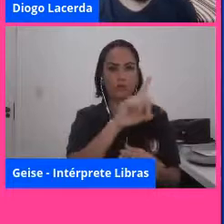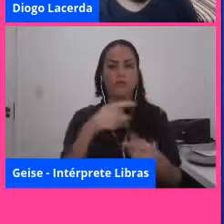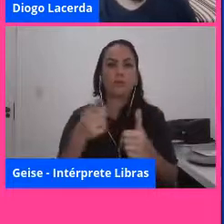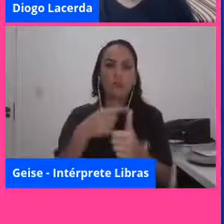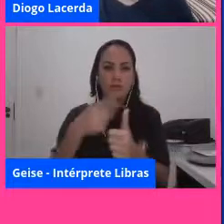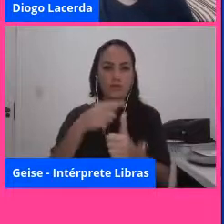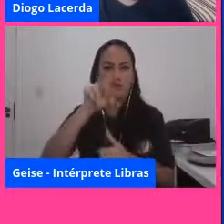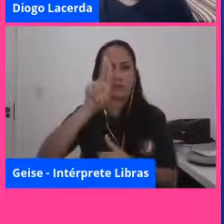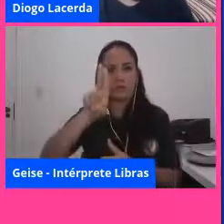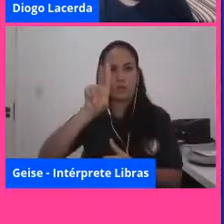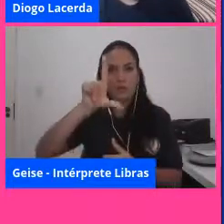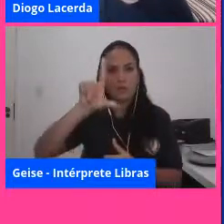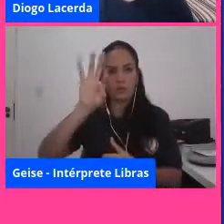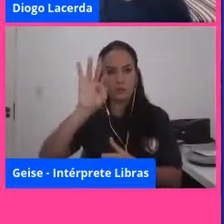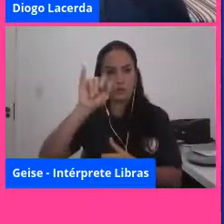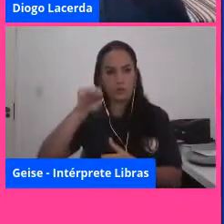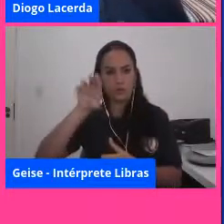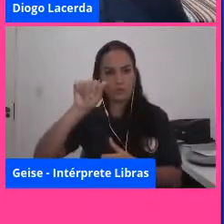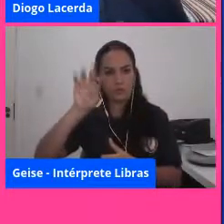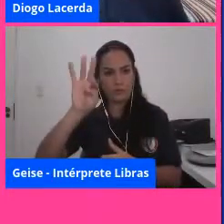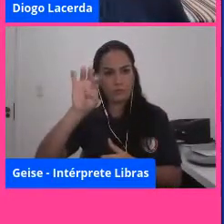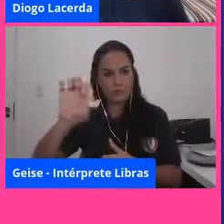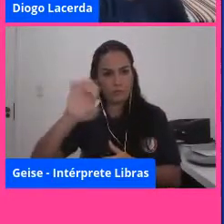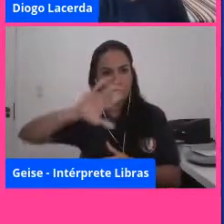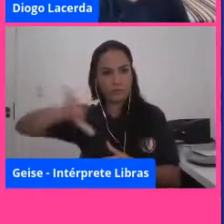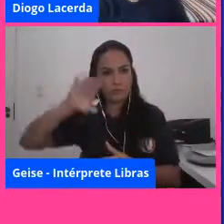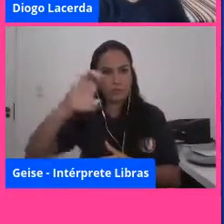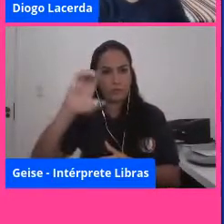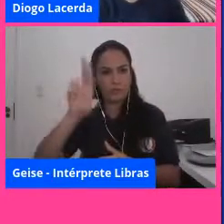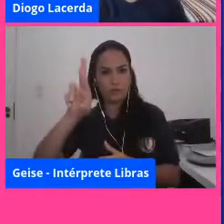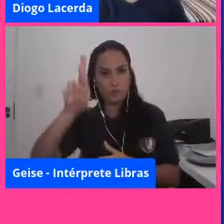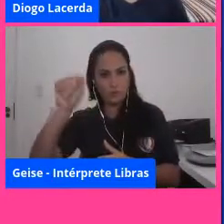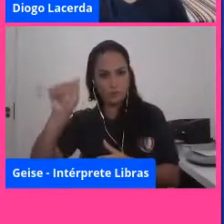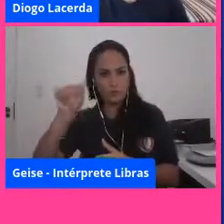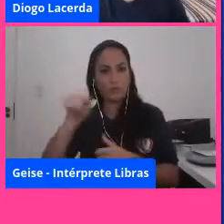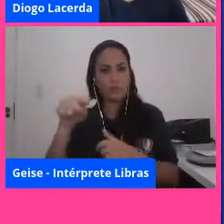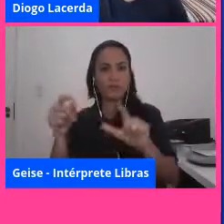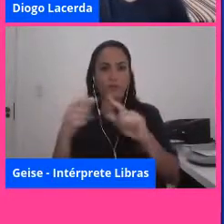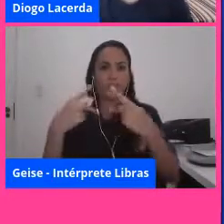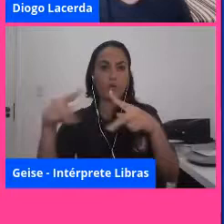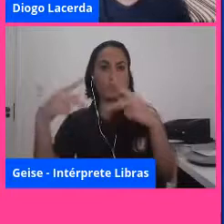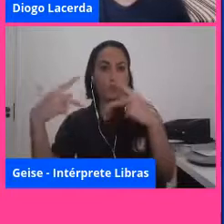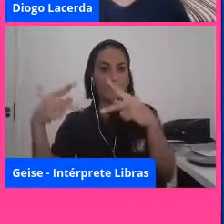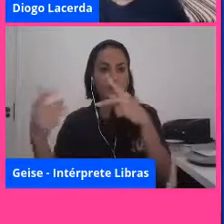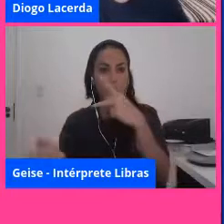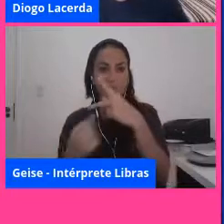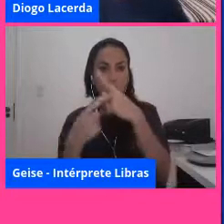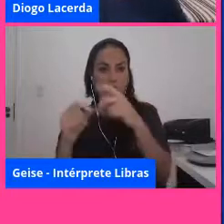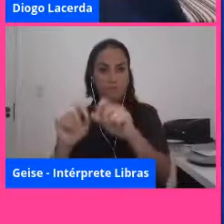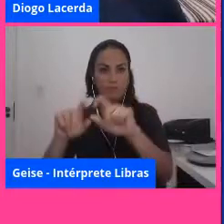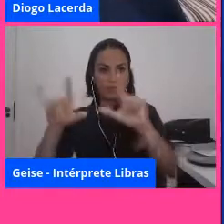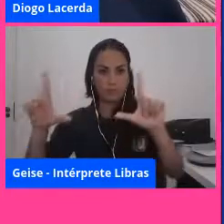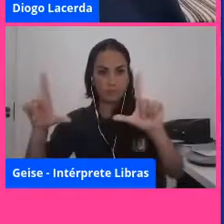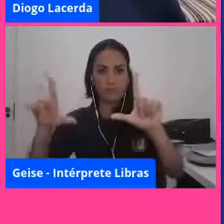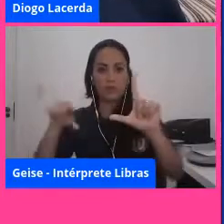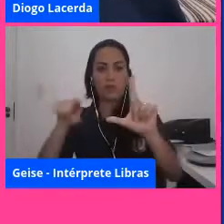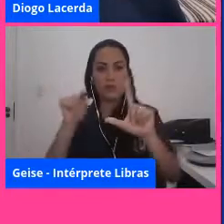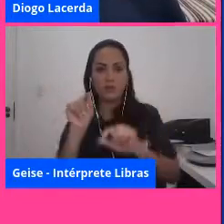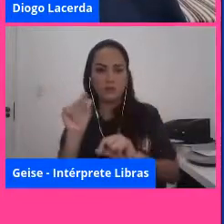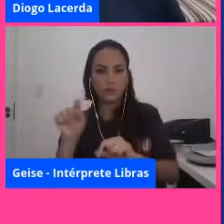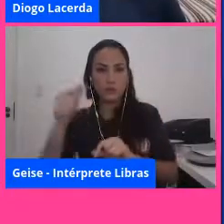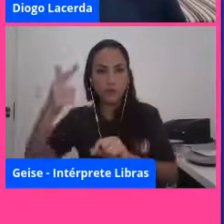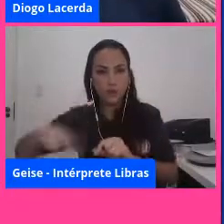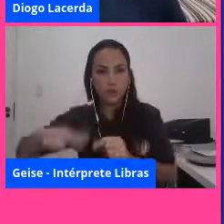vai aparecer esse primeiro link aí. Depois que você clicar no link, você vai clicar na parte Download